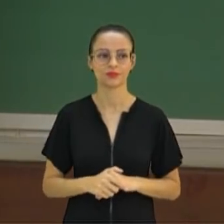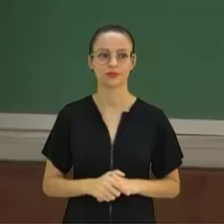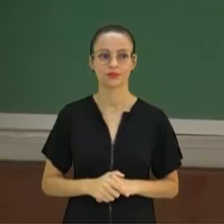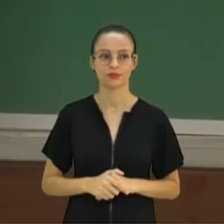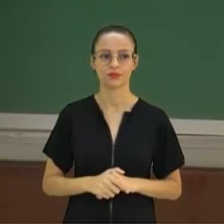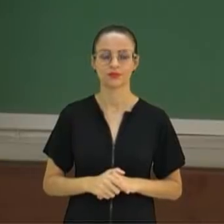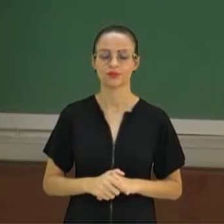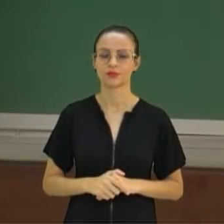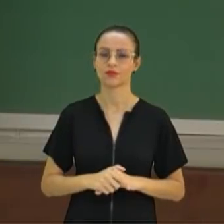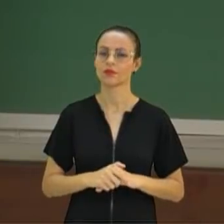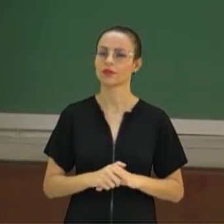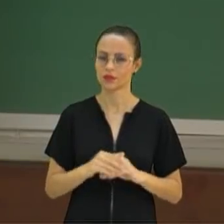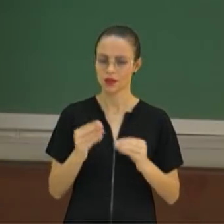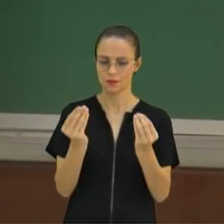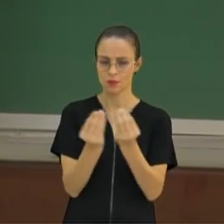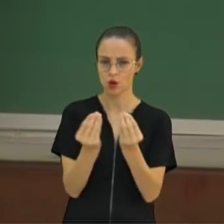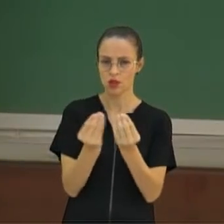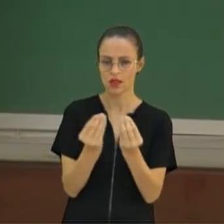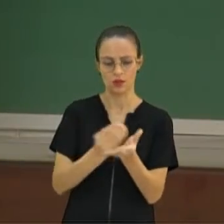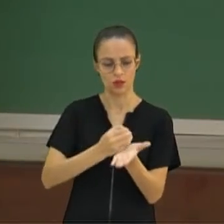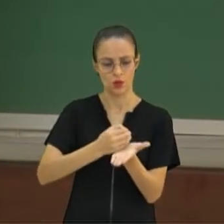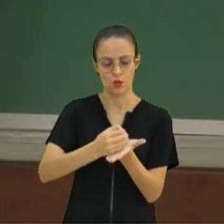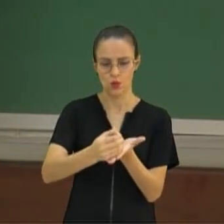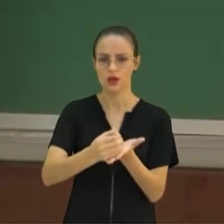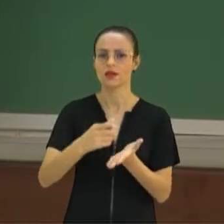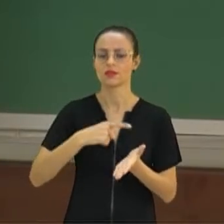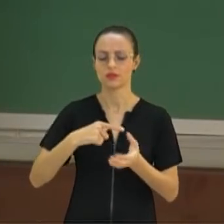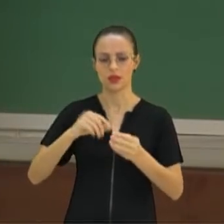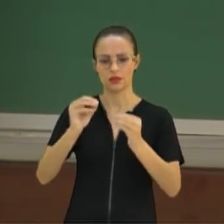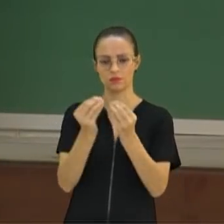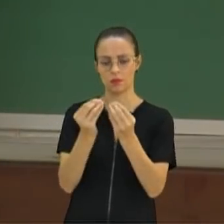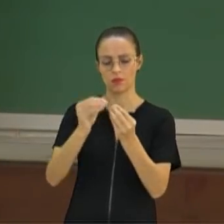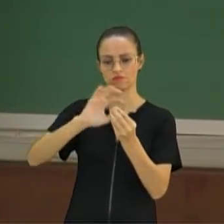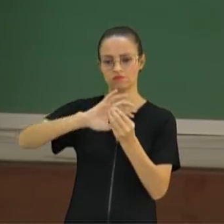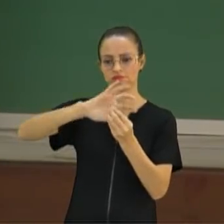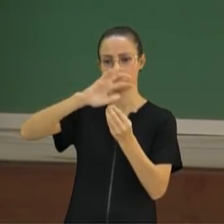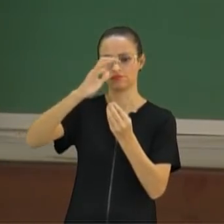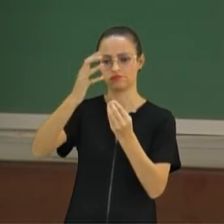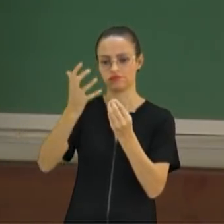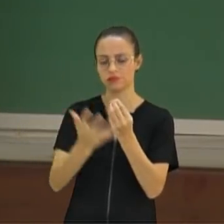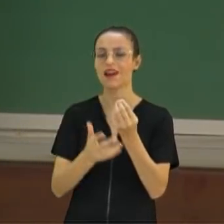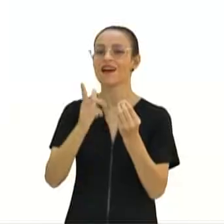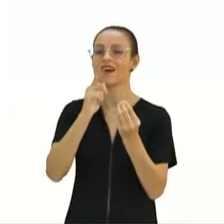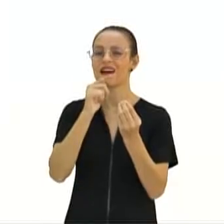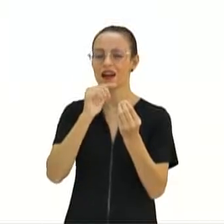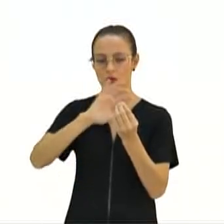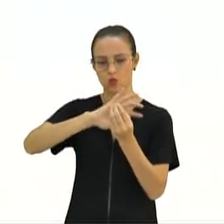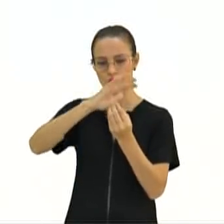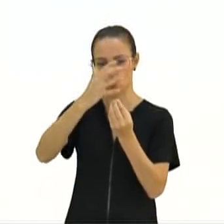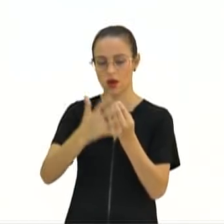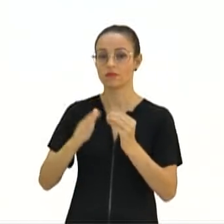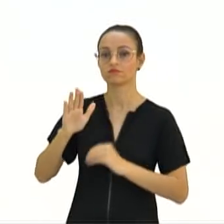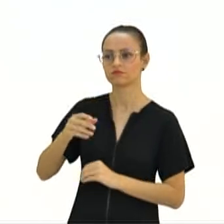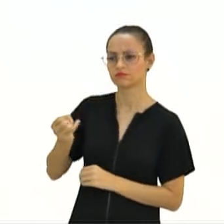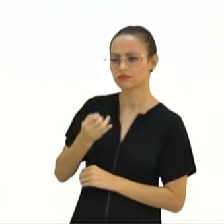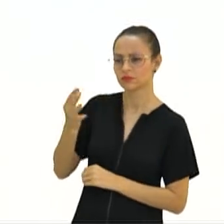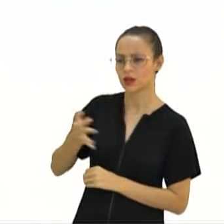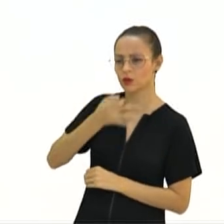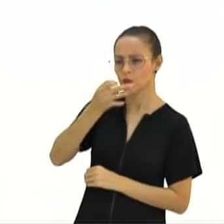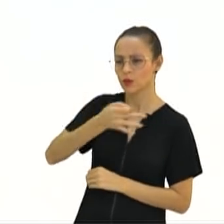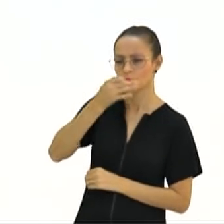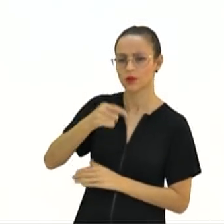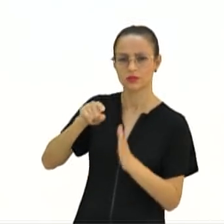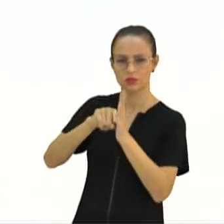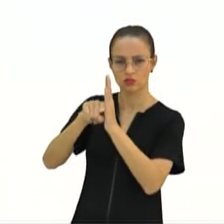O aglomerado de moléculas orgânicas revestido por uma película de moléculas de água e que, na opinião de alguns cientistas, pode ser um